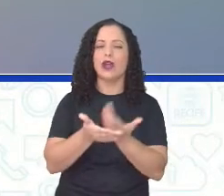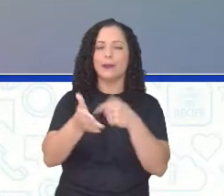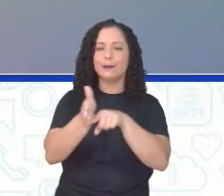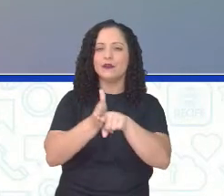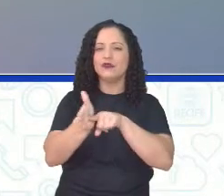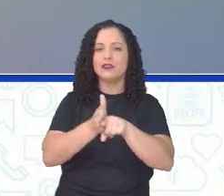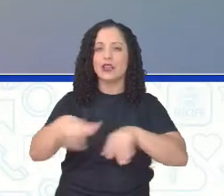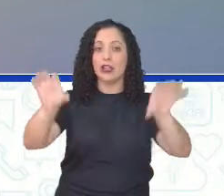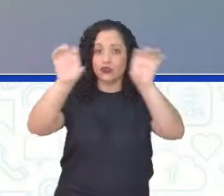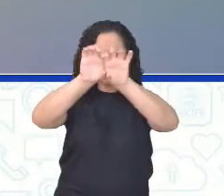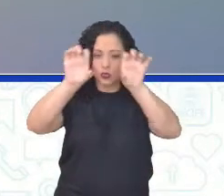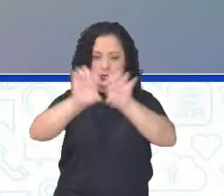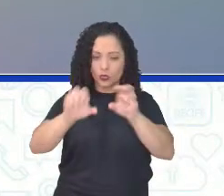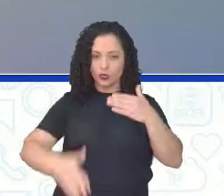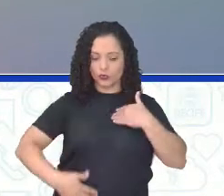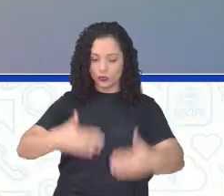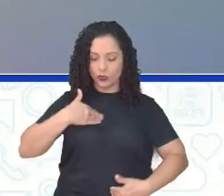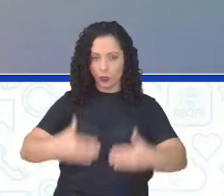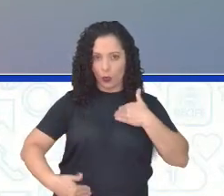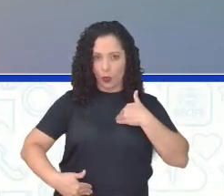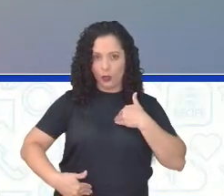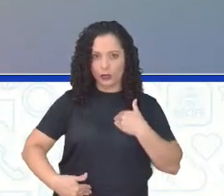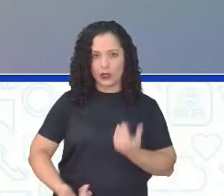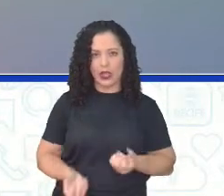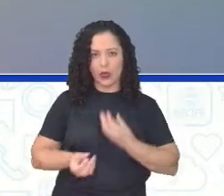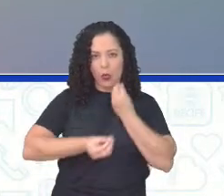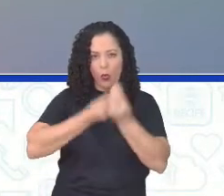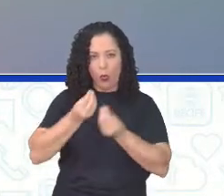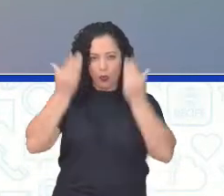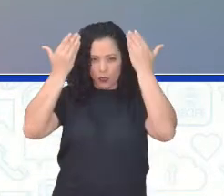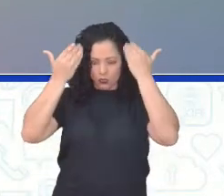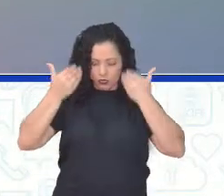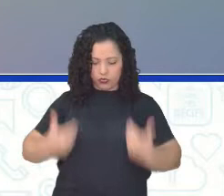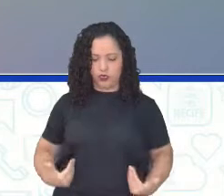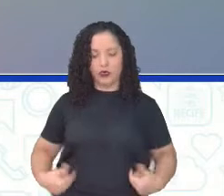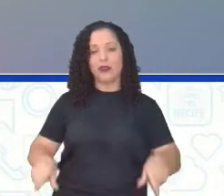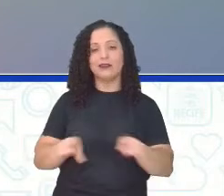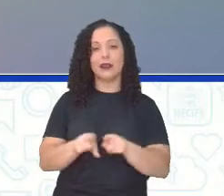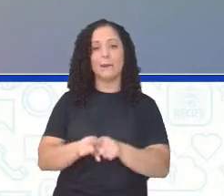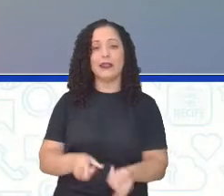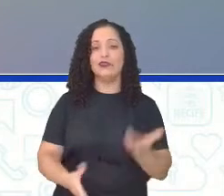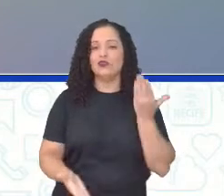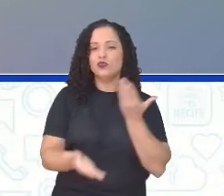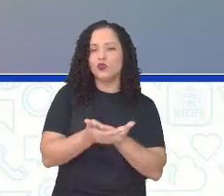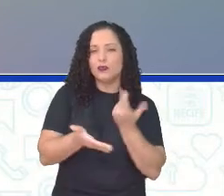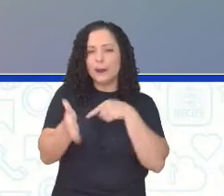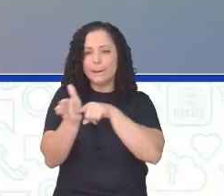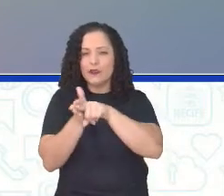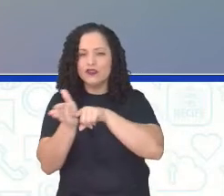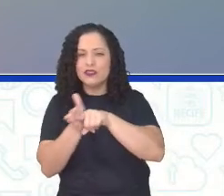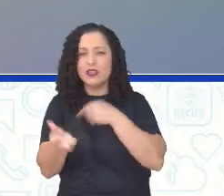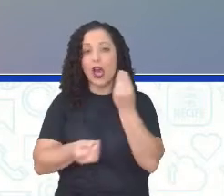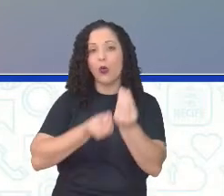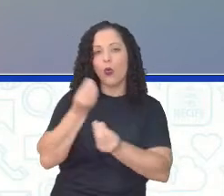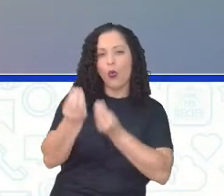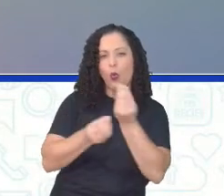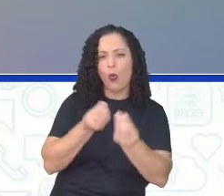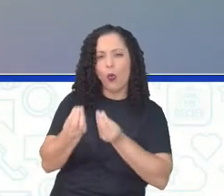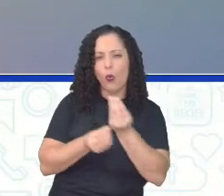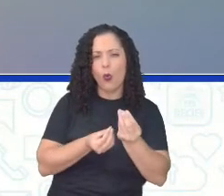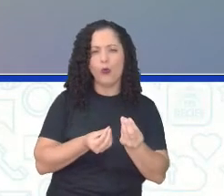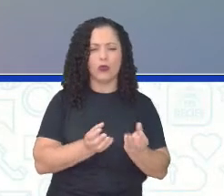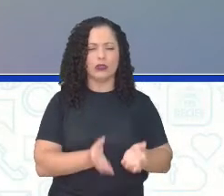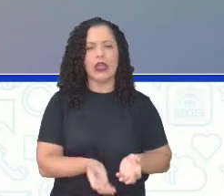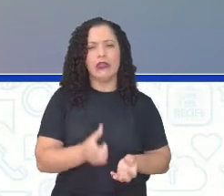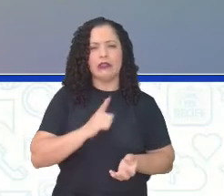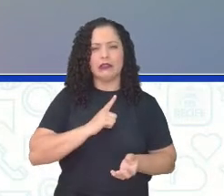as estruturas corporais, então, no caso, as formas, mas também estudam o funcionamento. Como é que esses órgãos